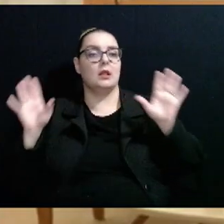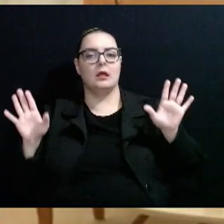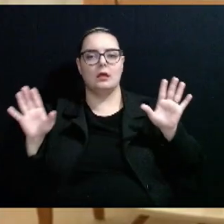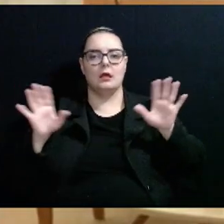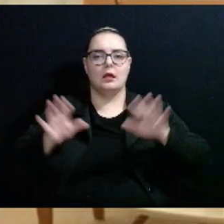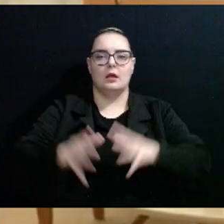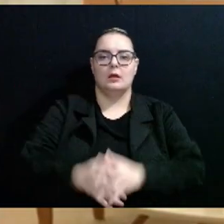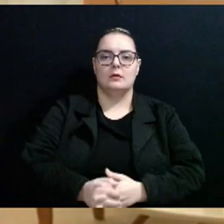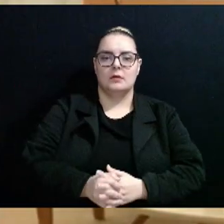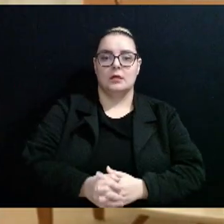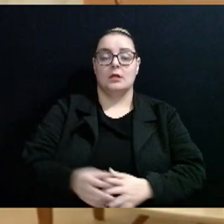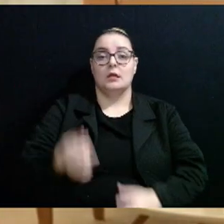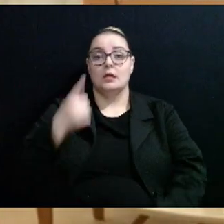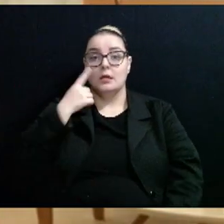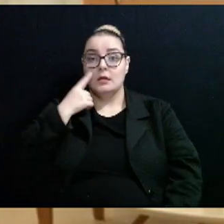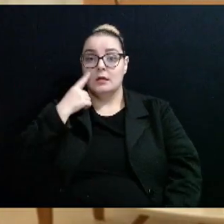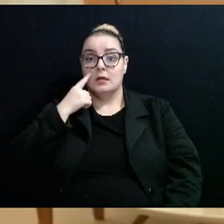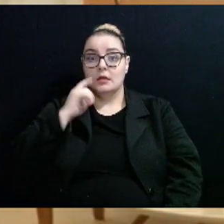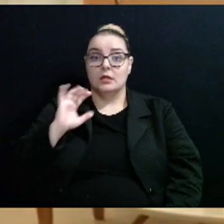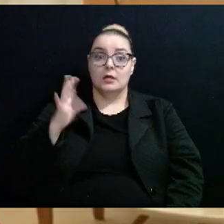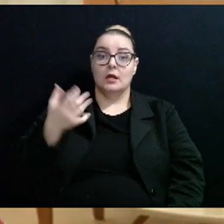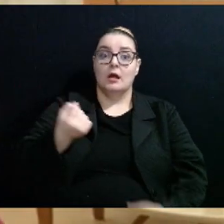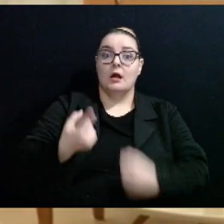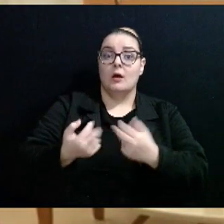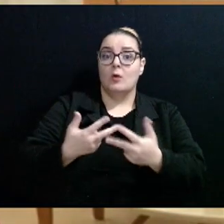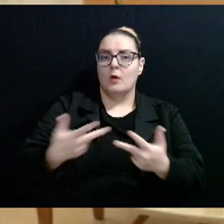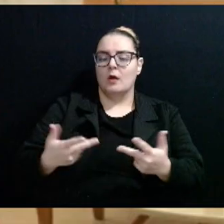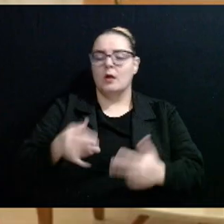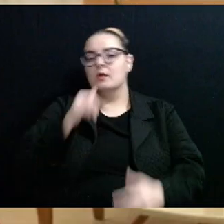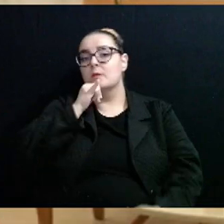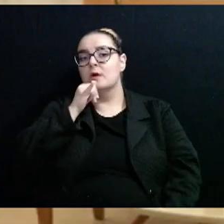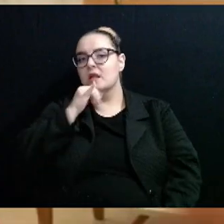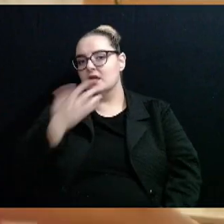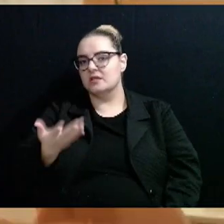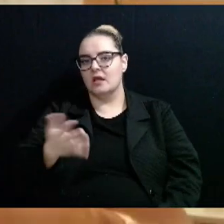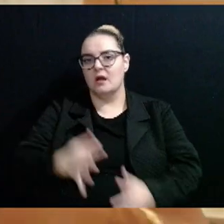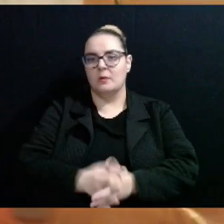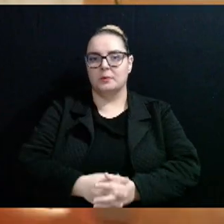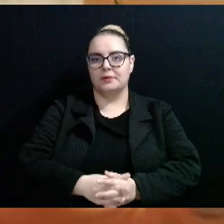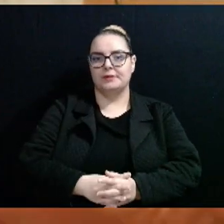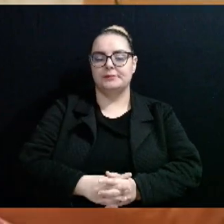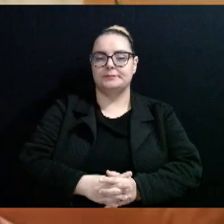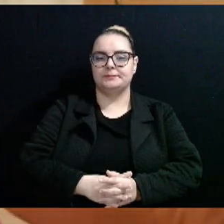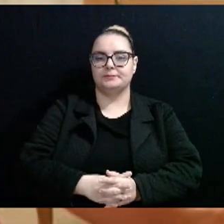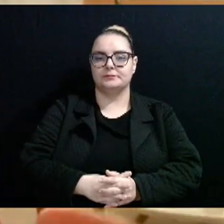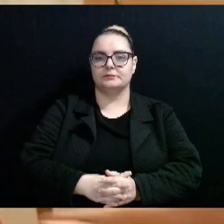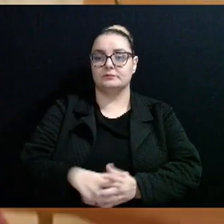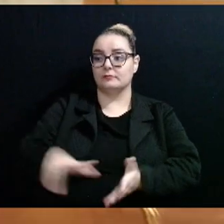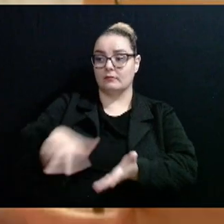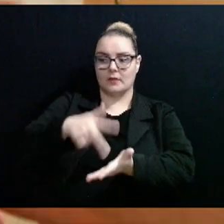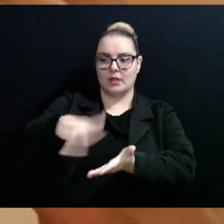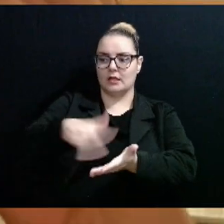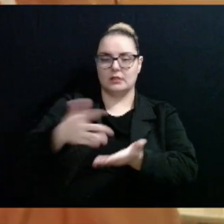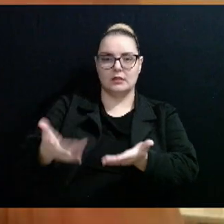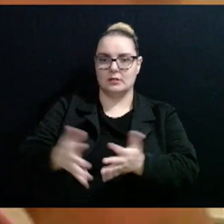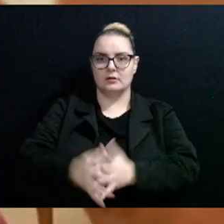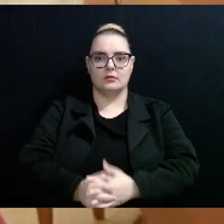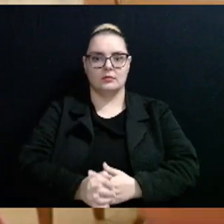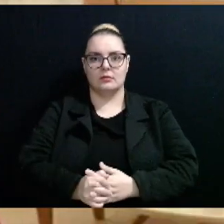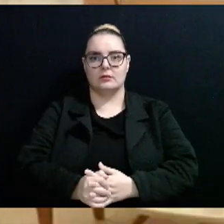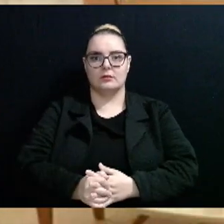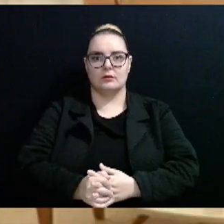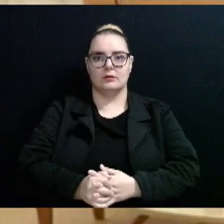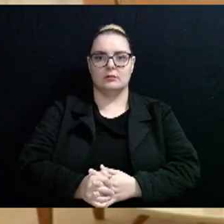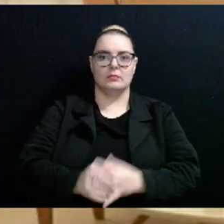que acontece às vezes alguma coisa assim. Você dançou de forma mais livre,